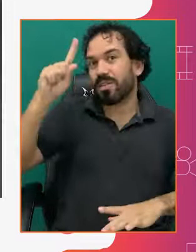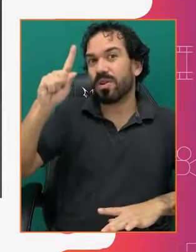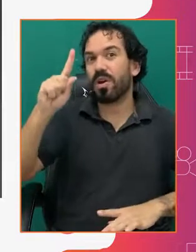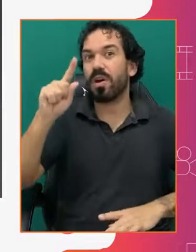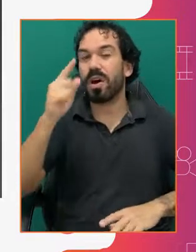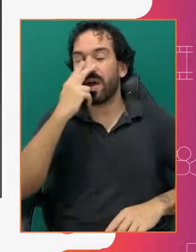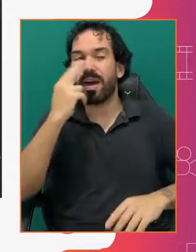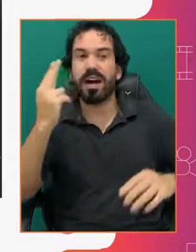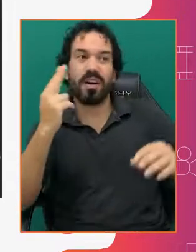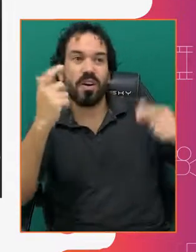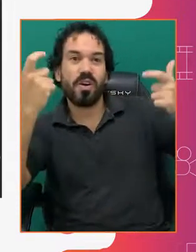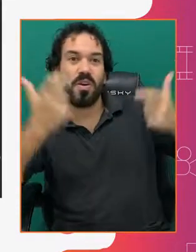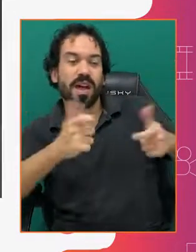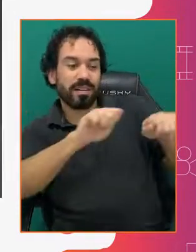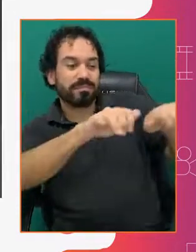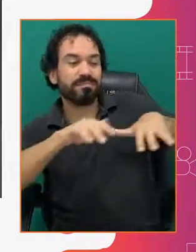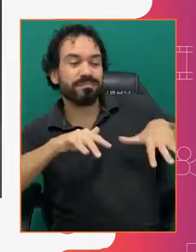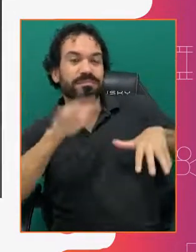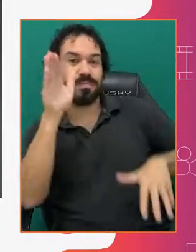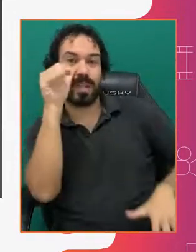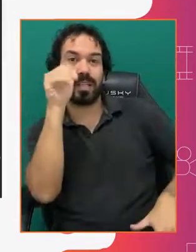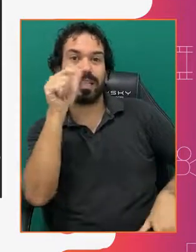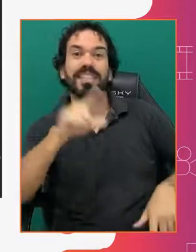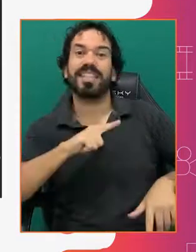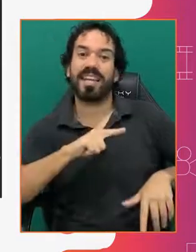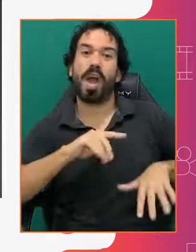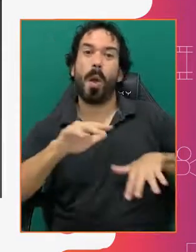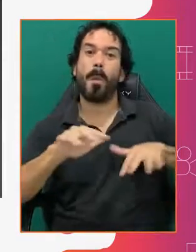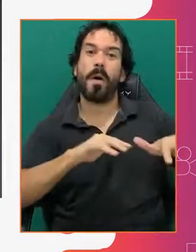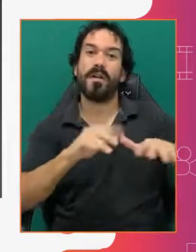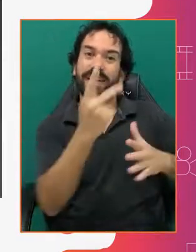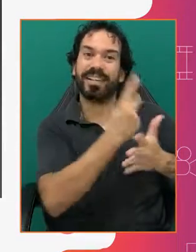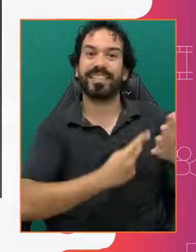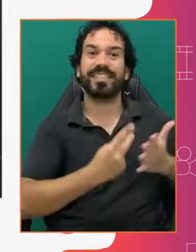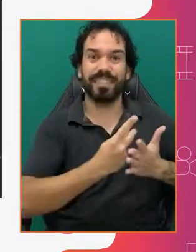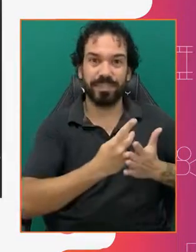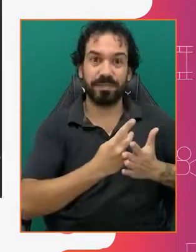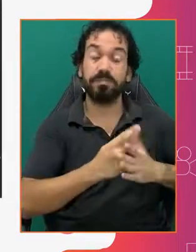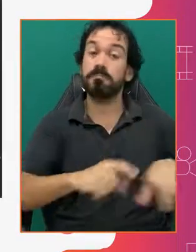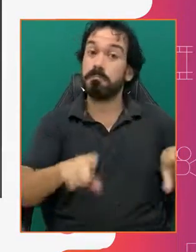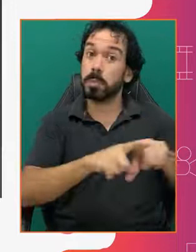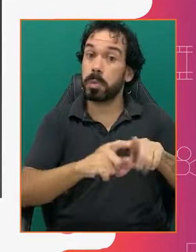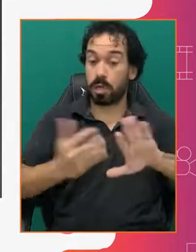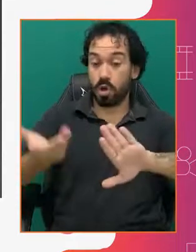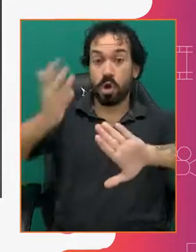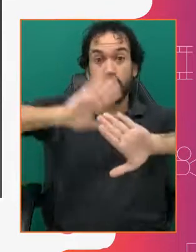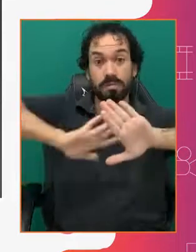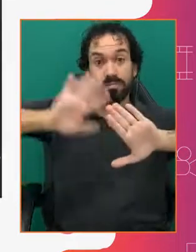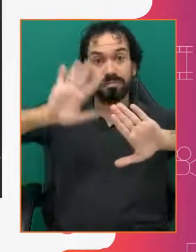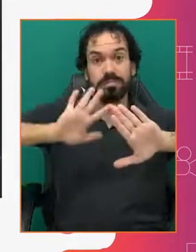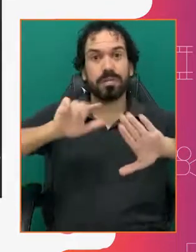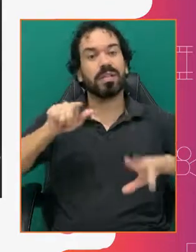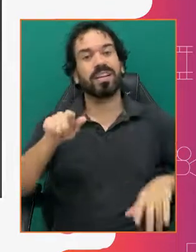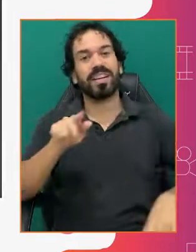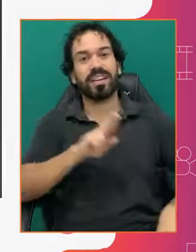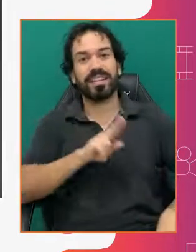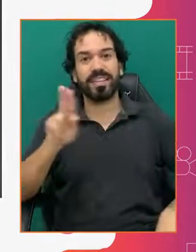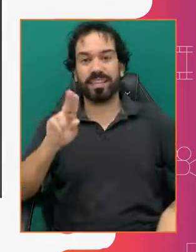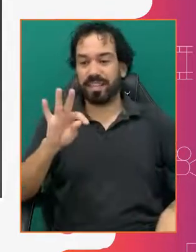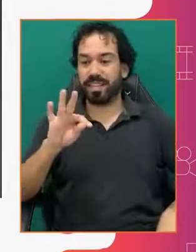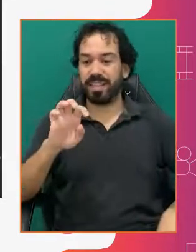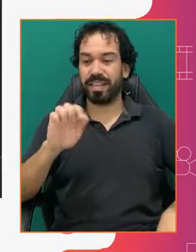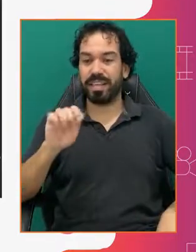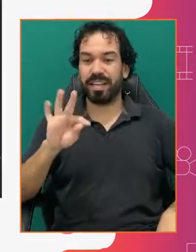pequenos espetáculos com animação, inclusive com até cenários, e ele chamava isso